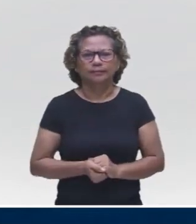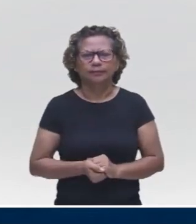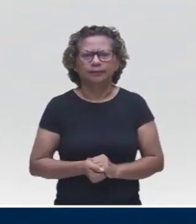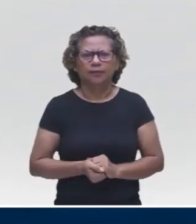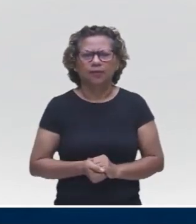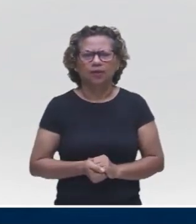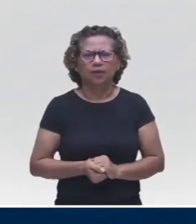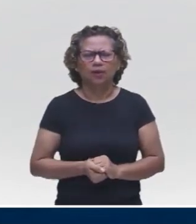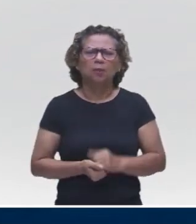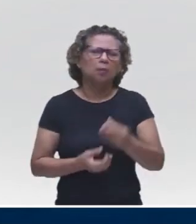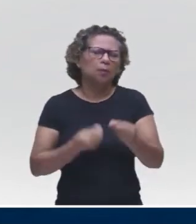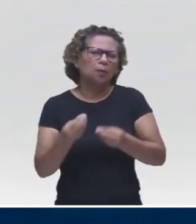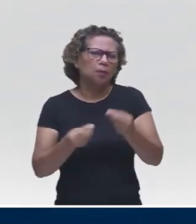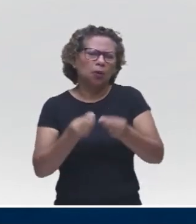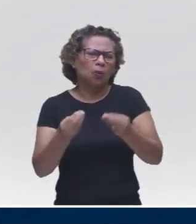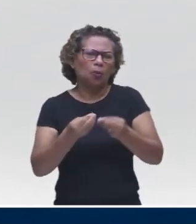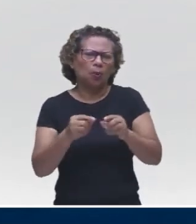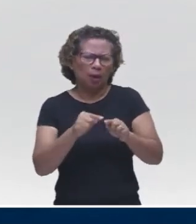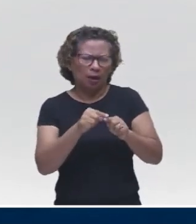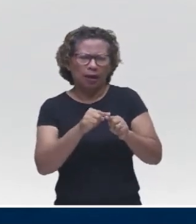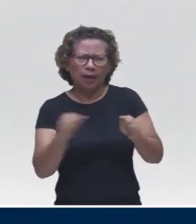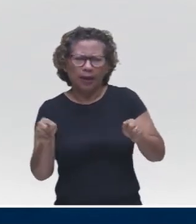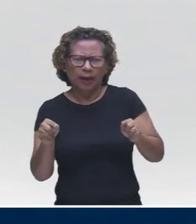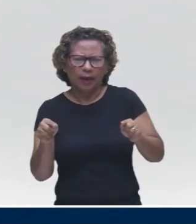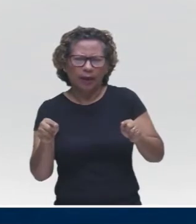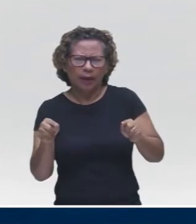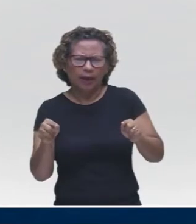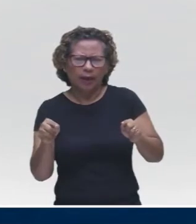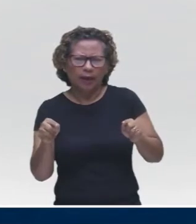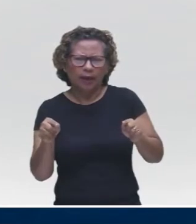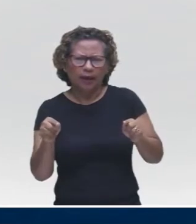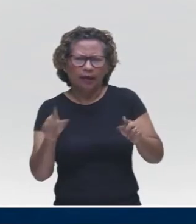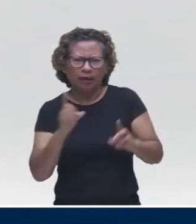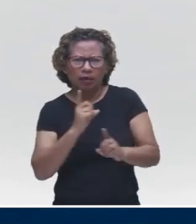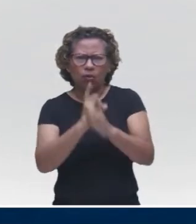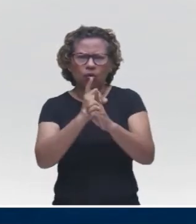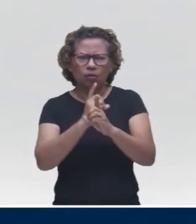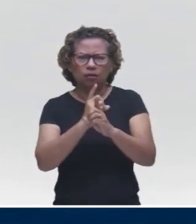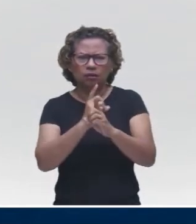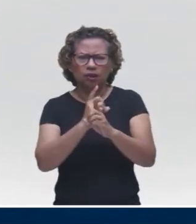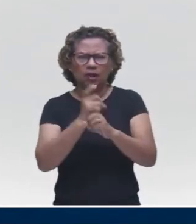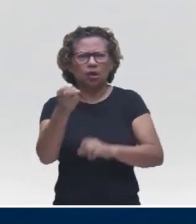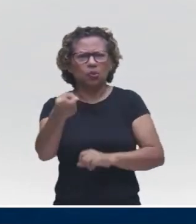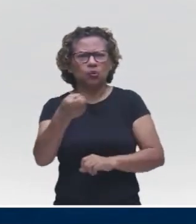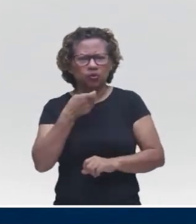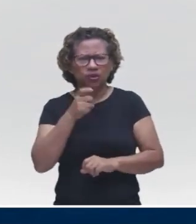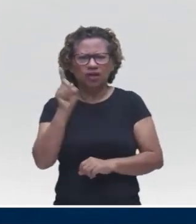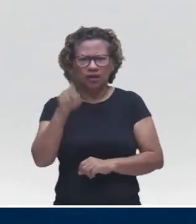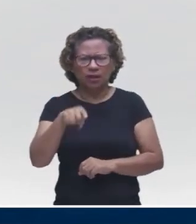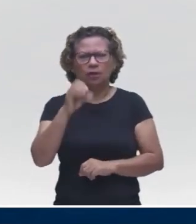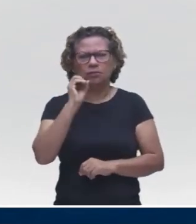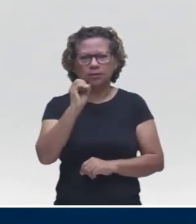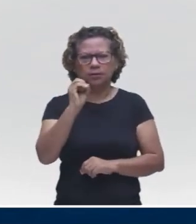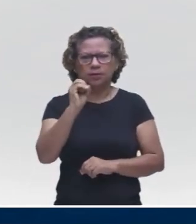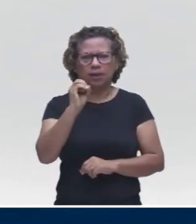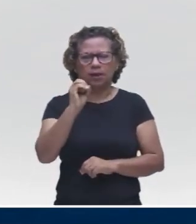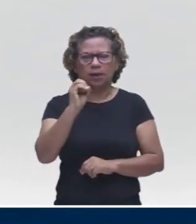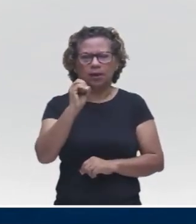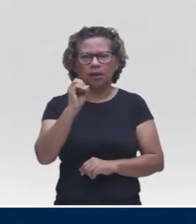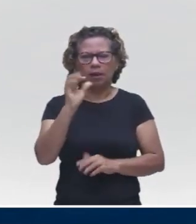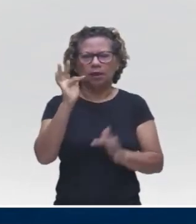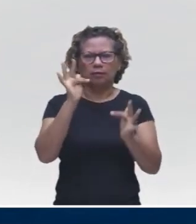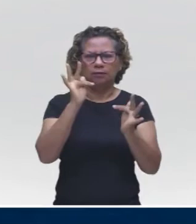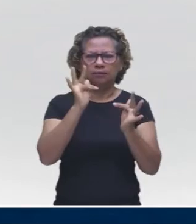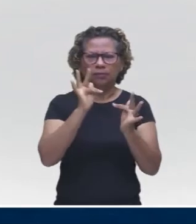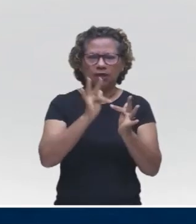aonde a reta passar pelo eixo do x é o nosso zero da função, que nós também chamamos de